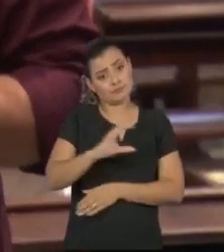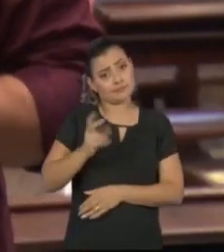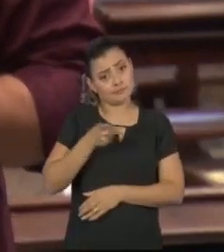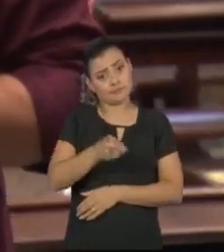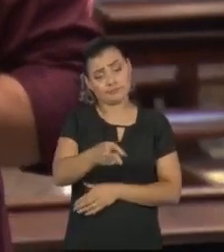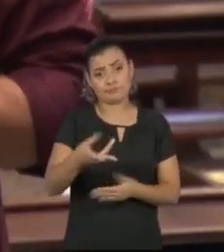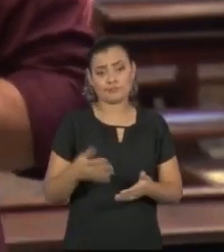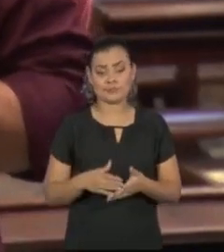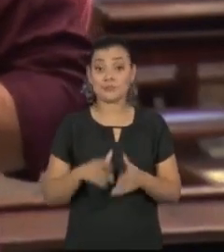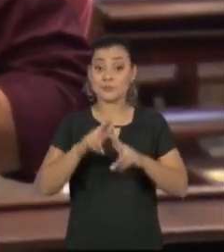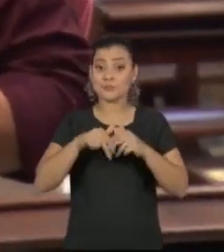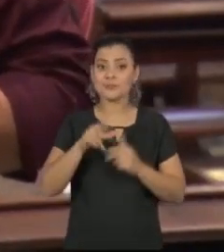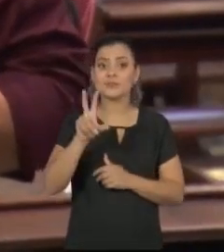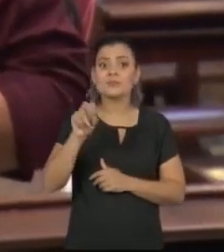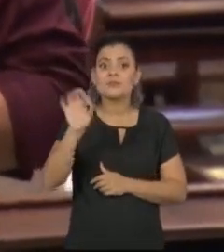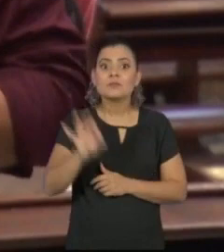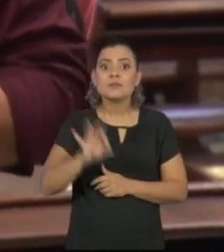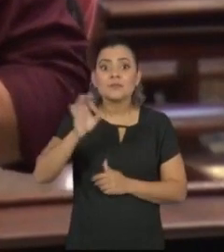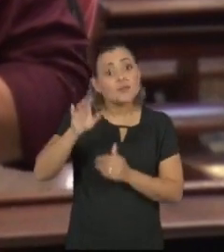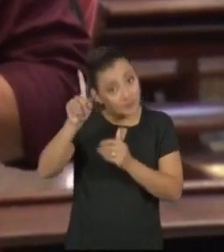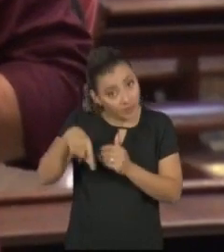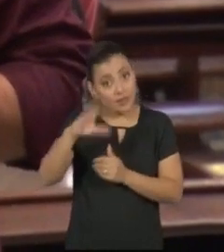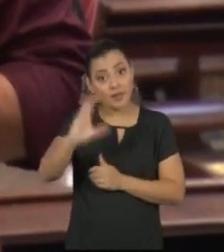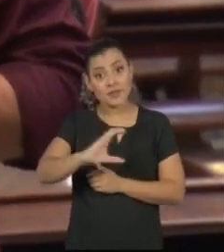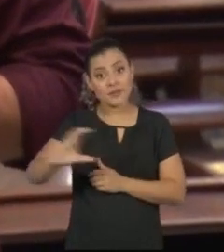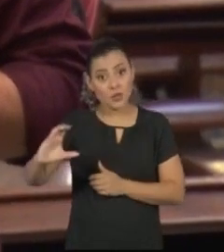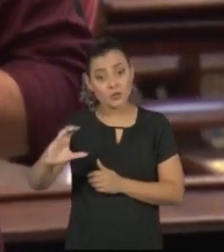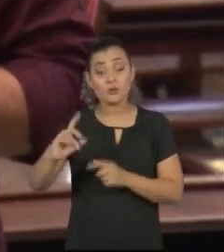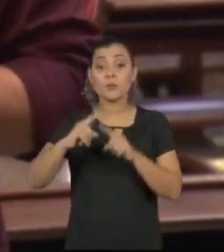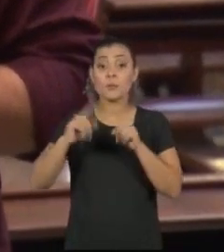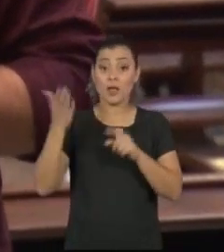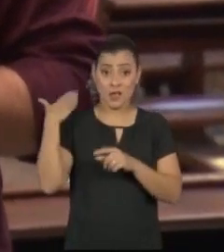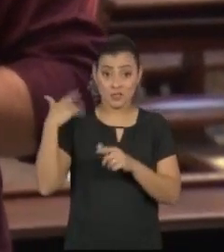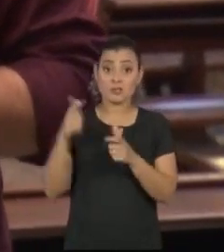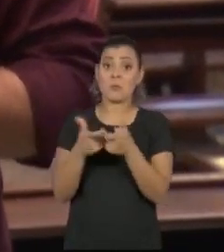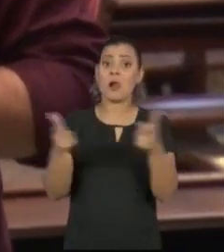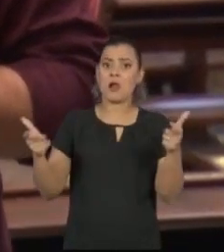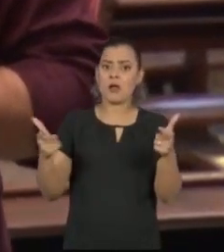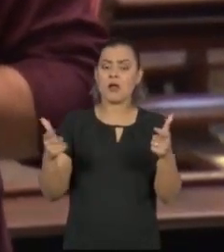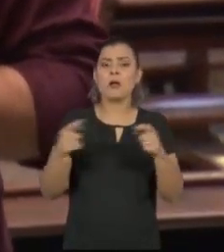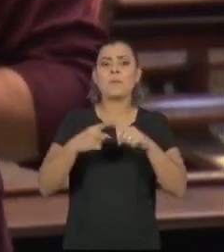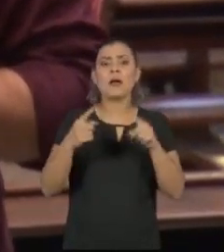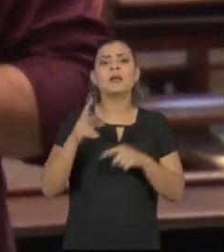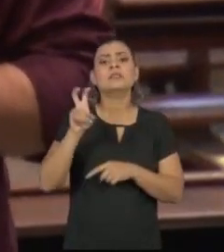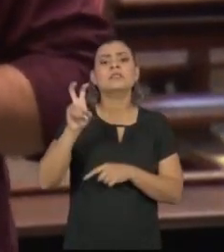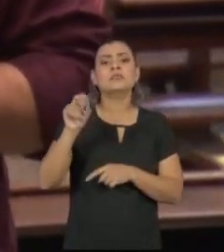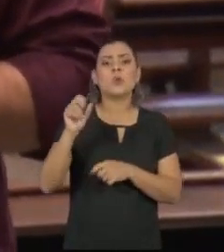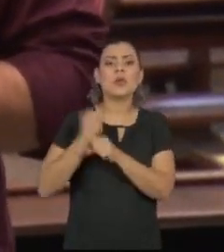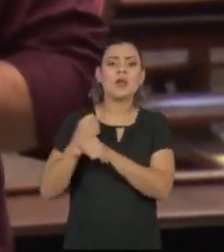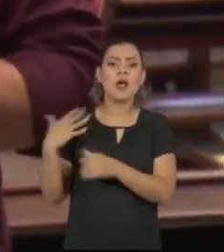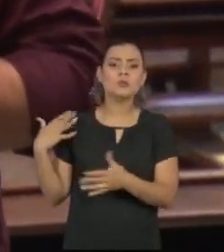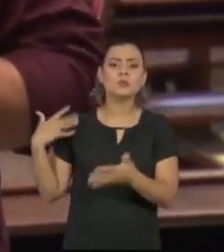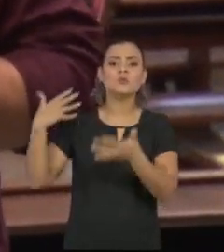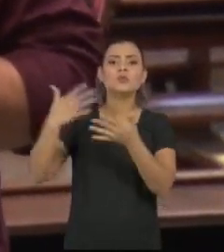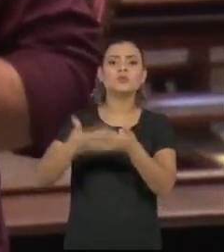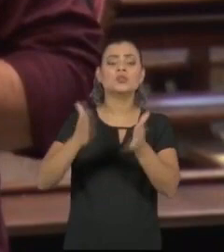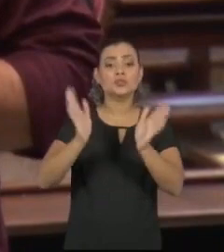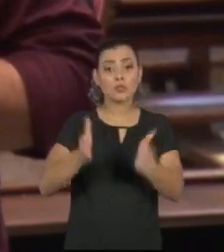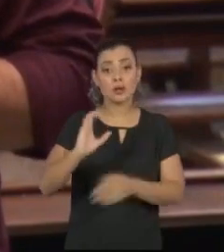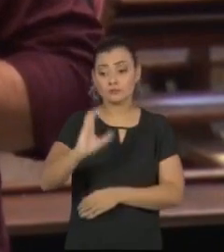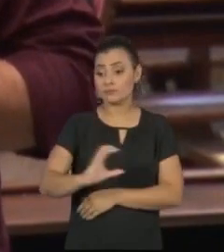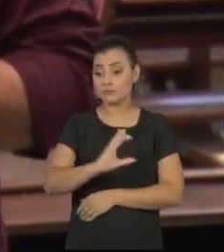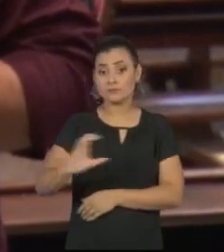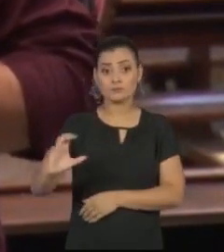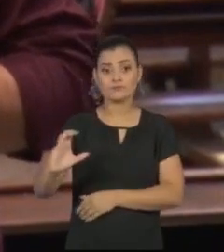Metade dos brasileiros são católicos, mas esse número já foi maior. Depois de 5 séculos de predomínio, o catolicismo